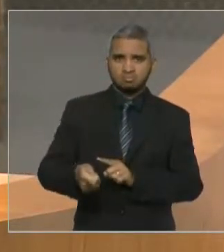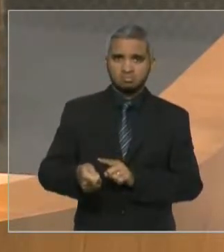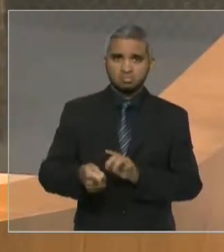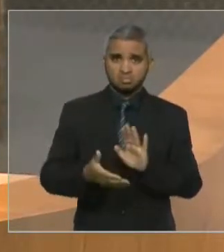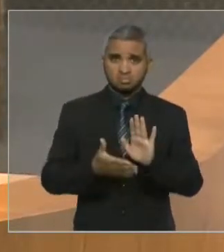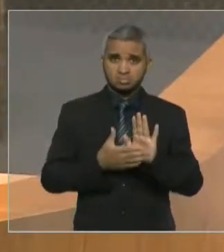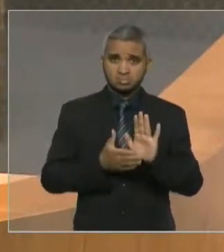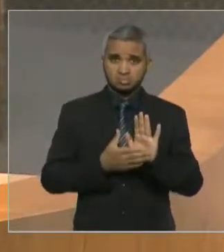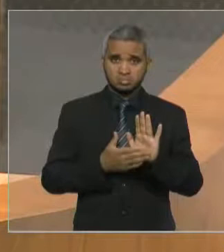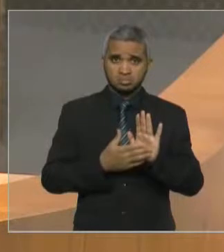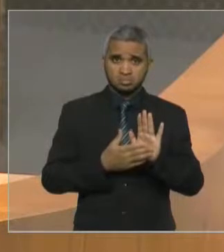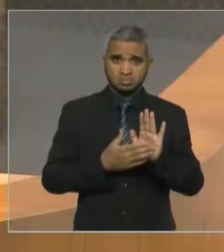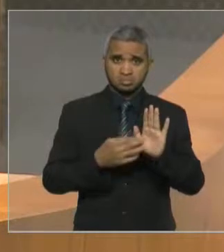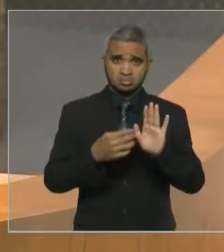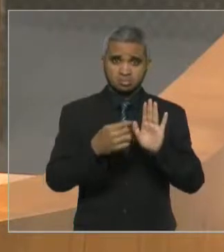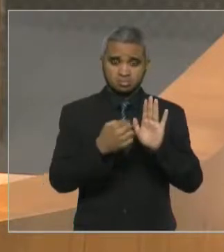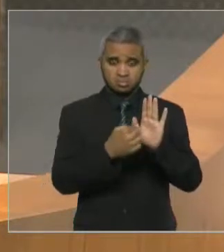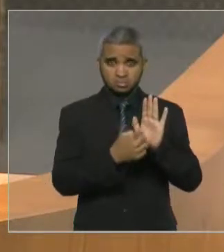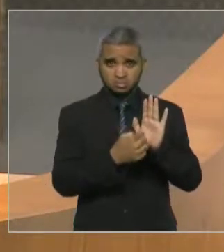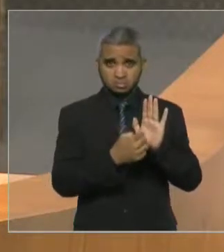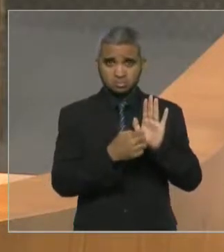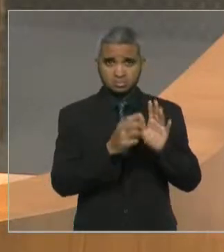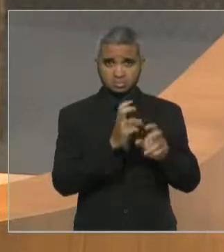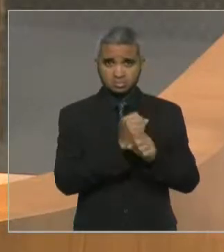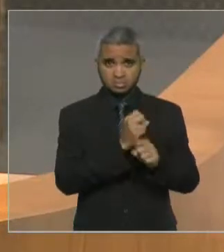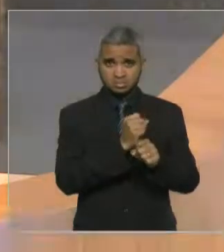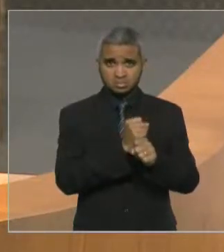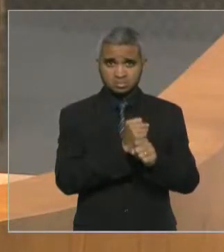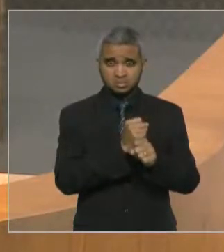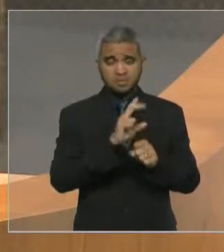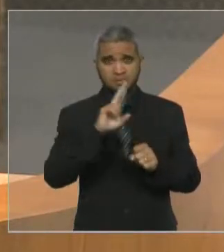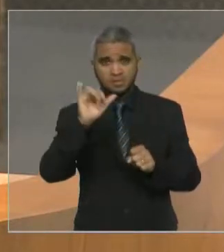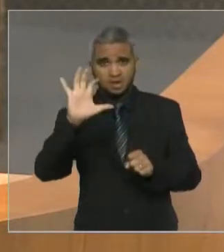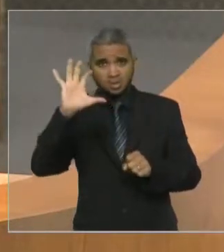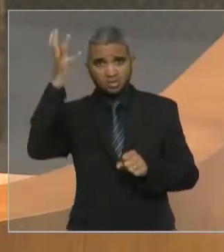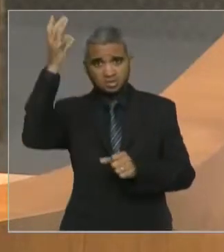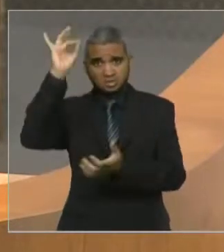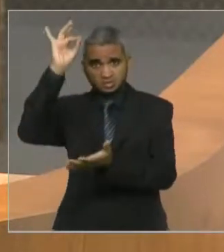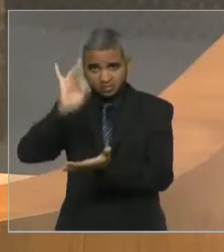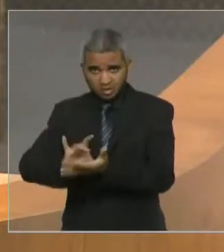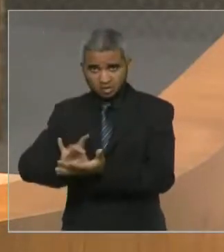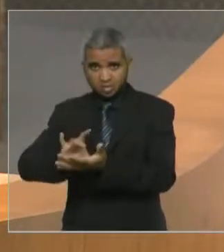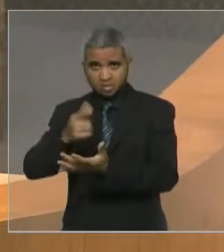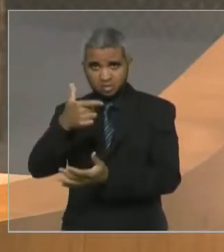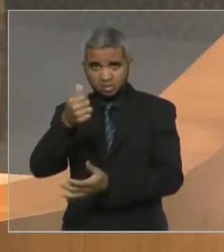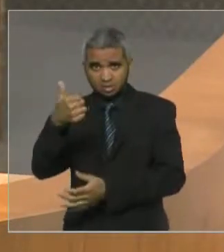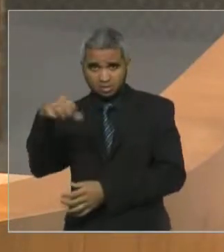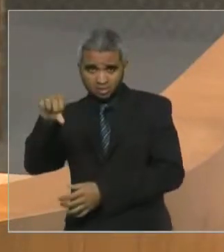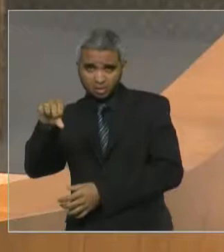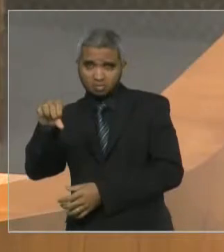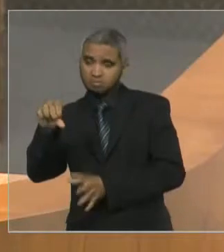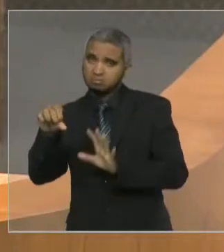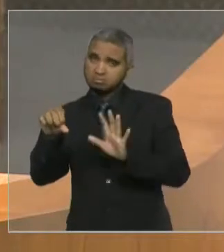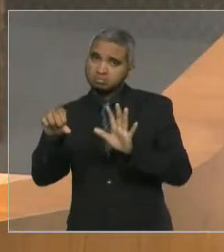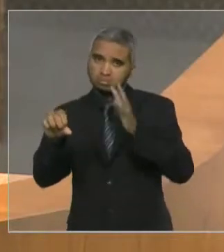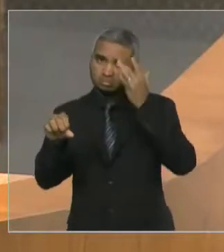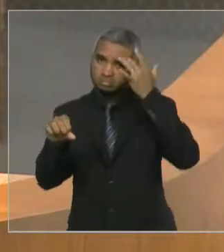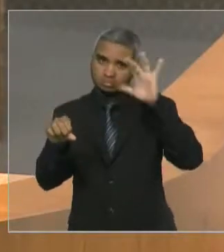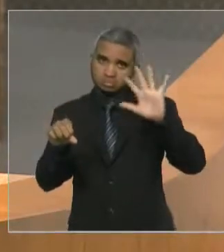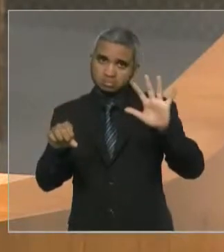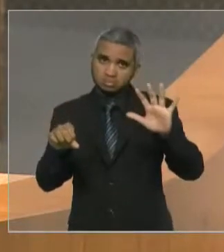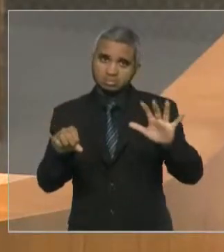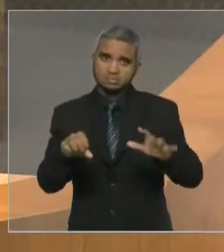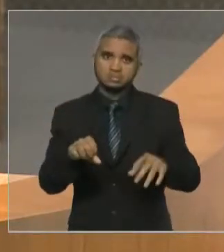no orçamento não necessariamente será executado na sua integralidade. Falaram aqui da questão de combate às